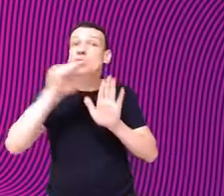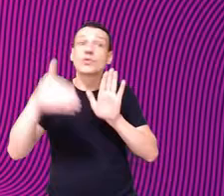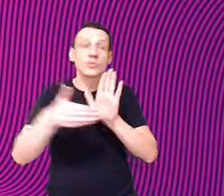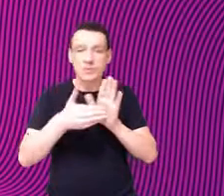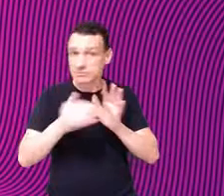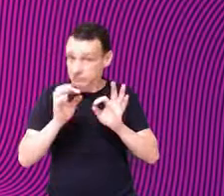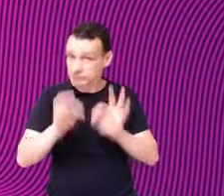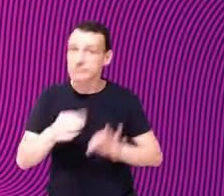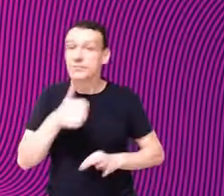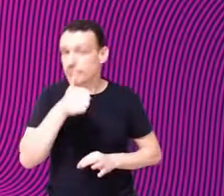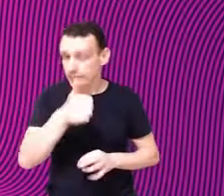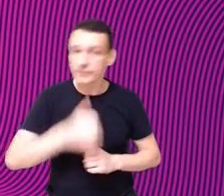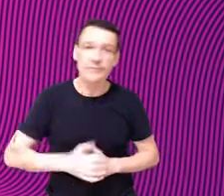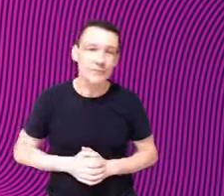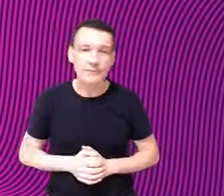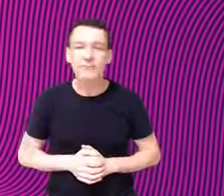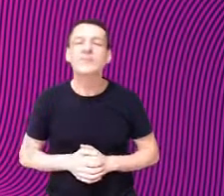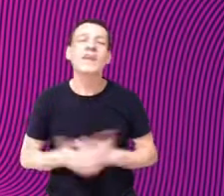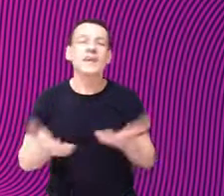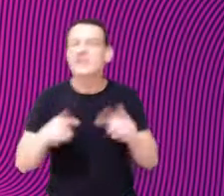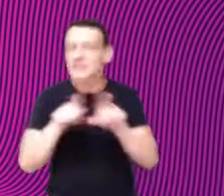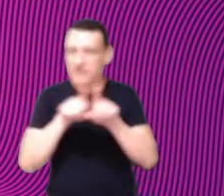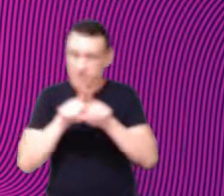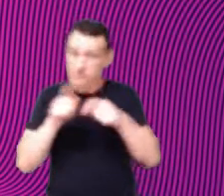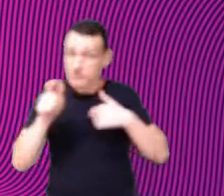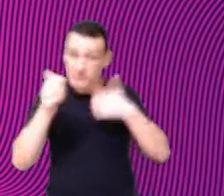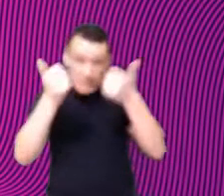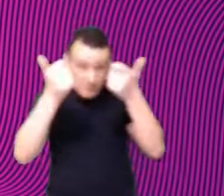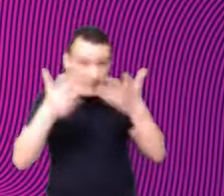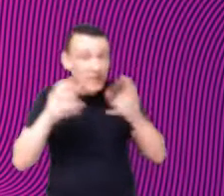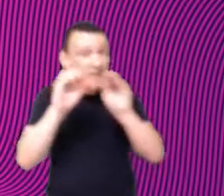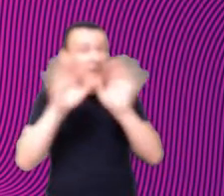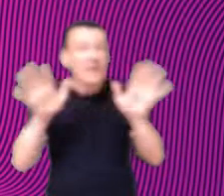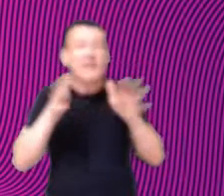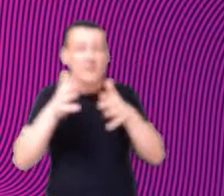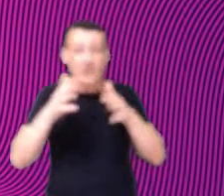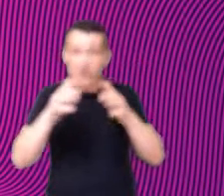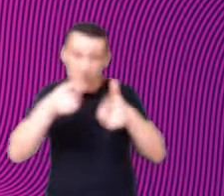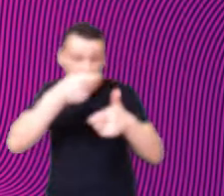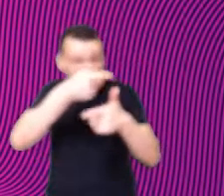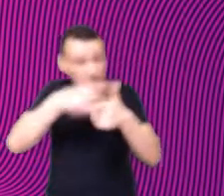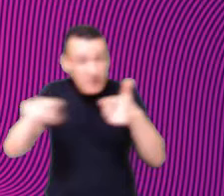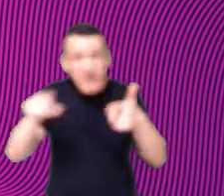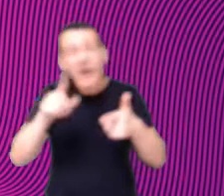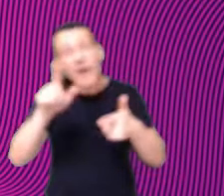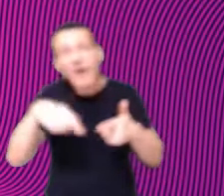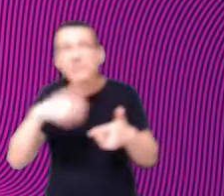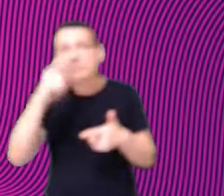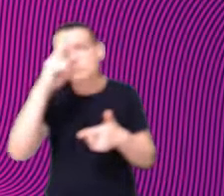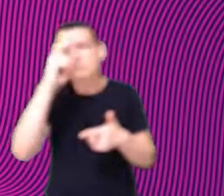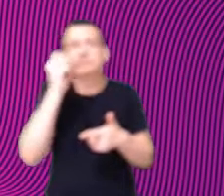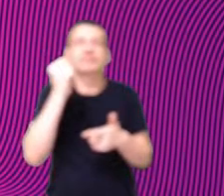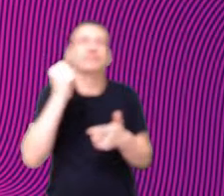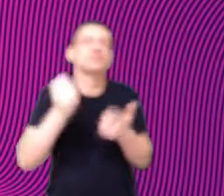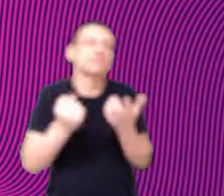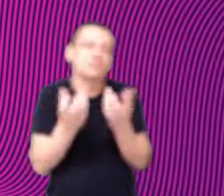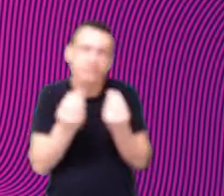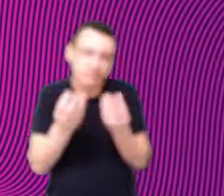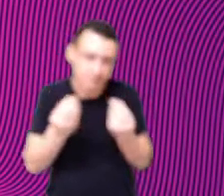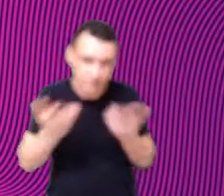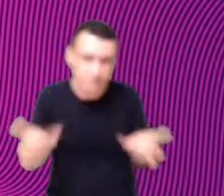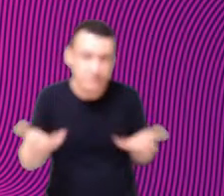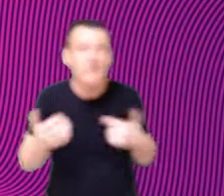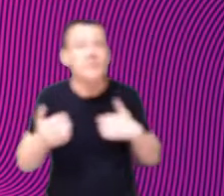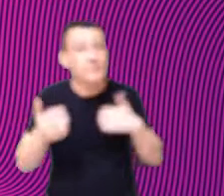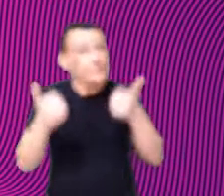né, primeiro começar com o tamanho do problema, um pouco das razões para a gente considerar isso como um importante ponto